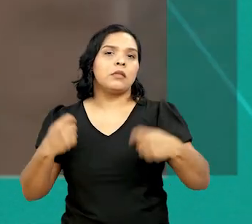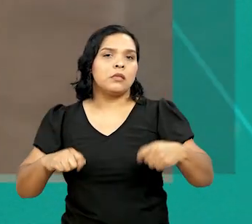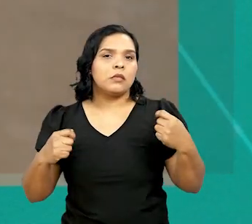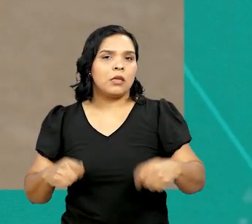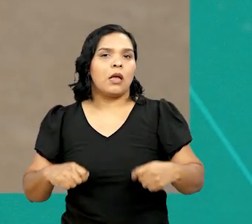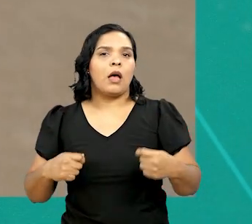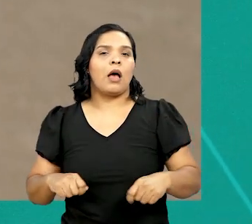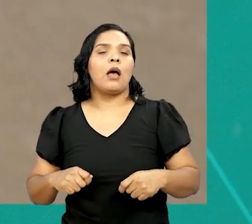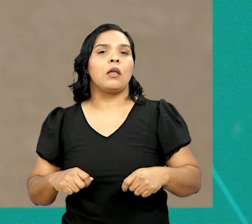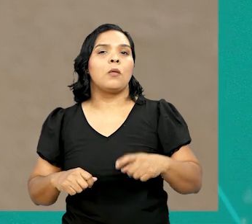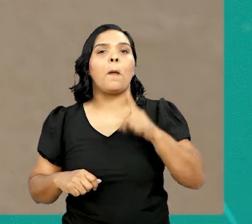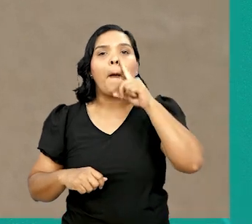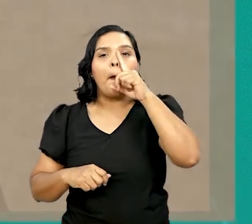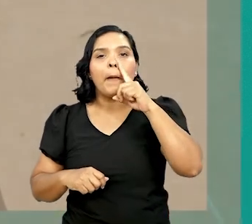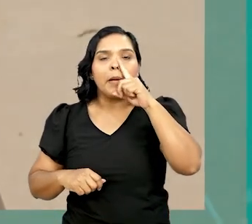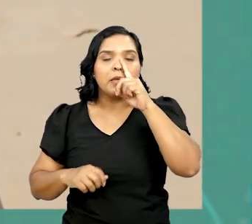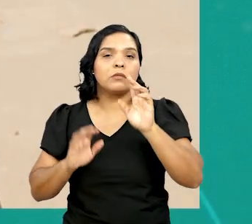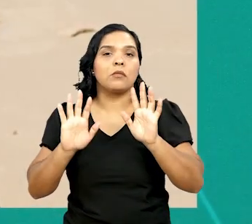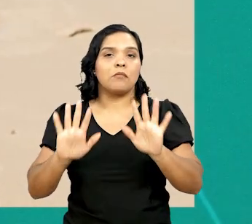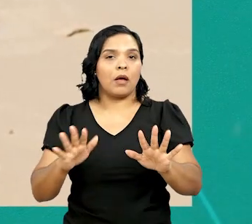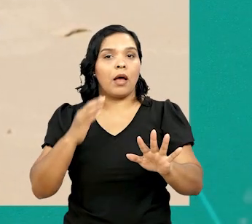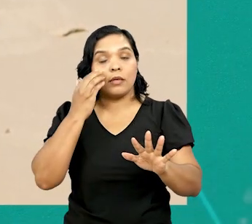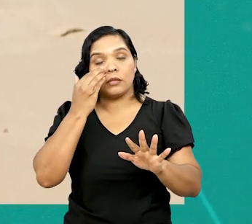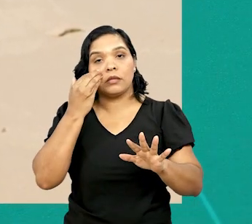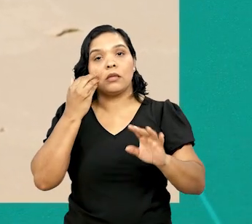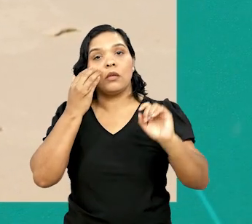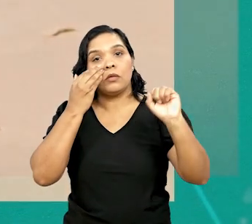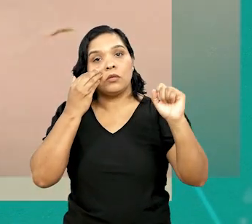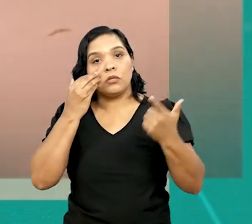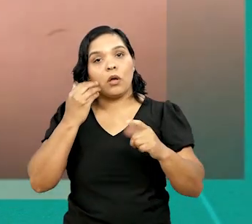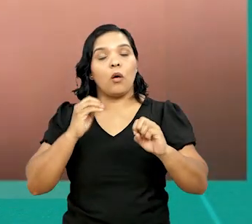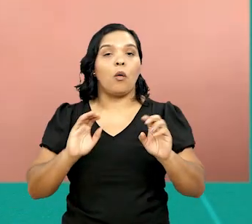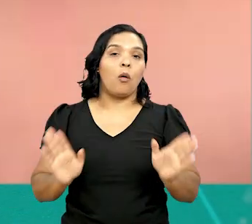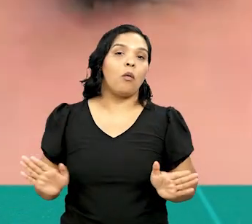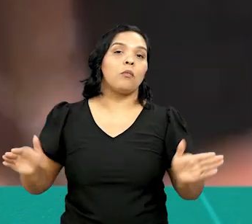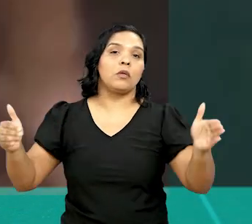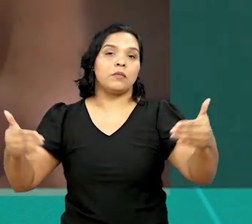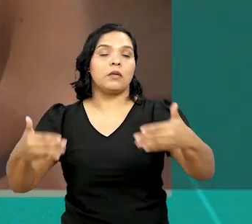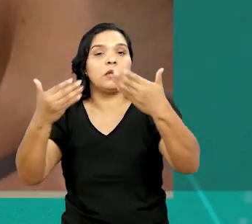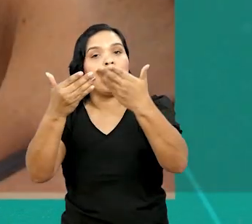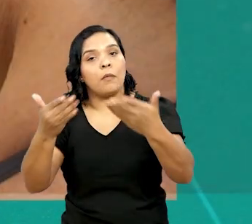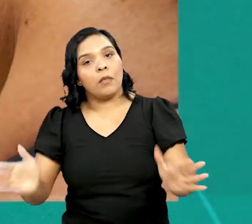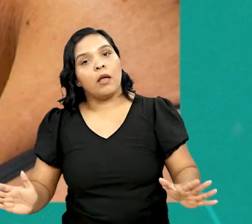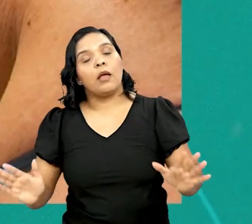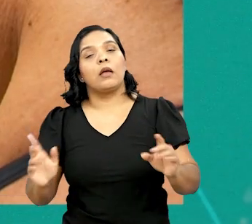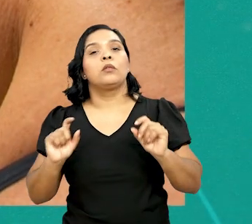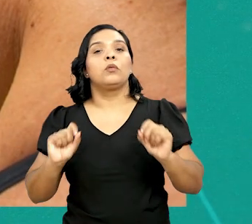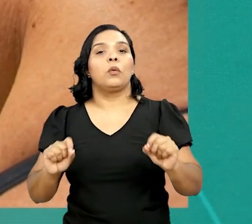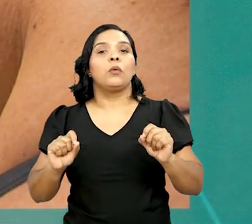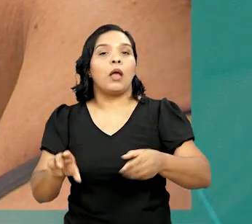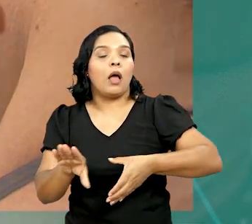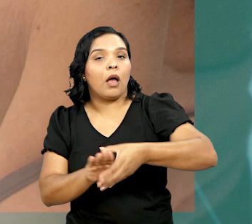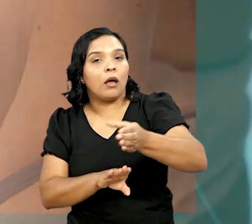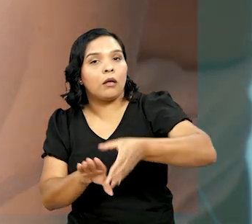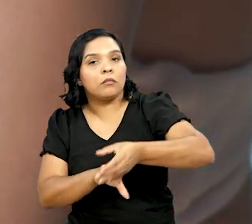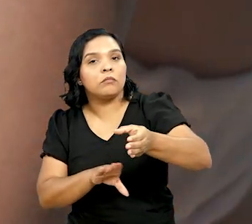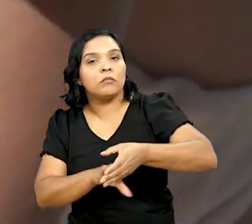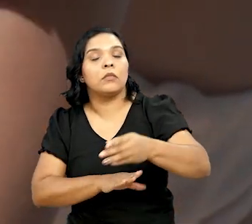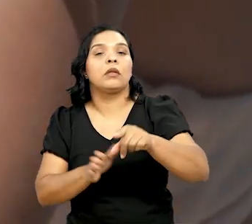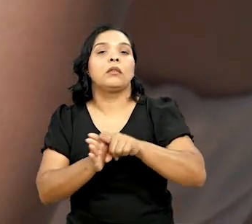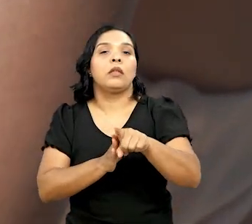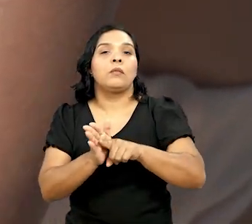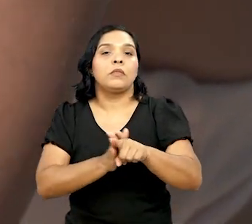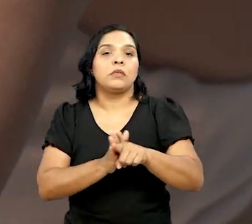estético seja necessariamente um comportamento de risco, mas seja sob o sol, em ambiente fechado, local aberto, a recomendação